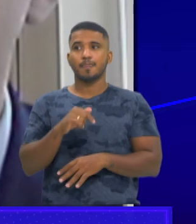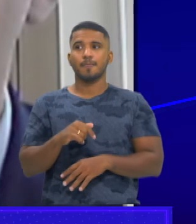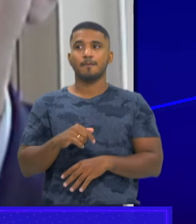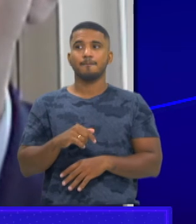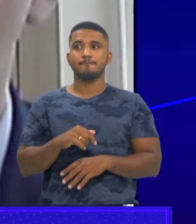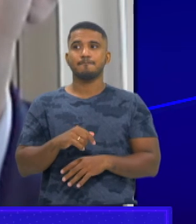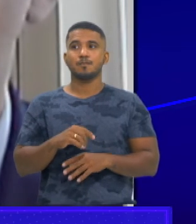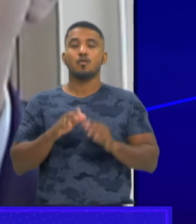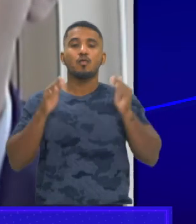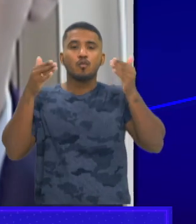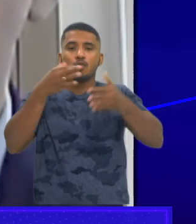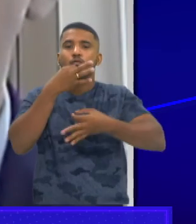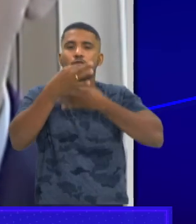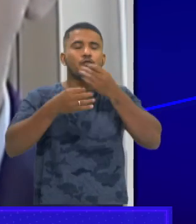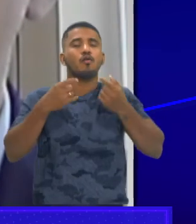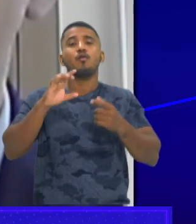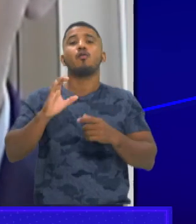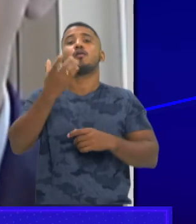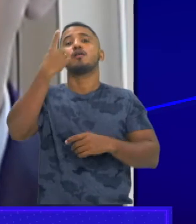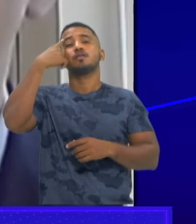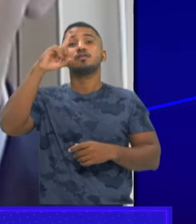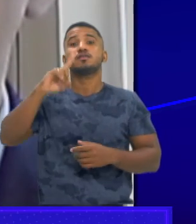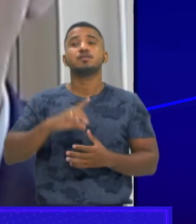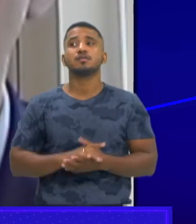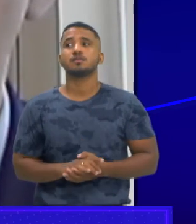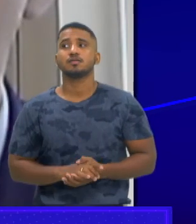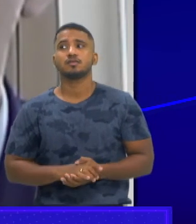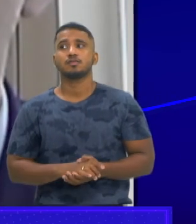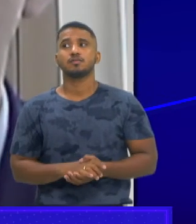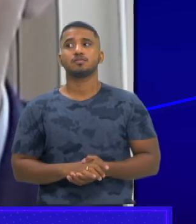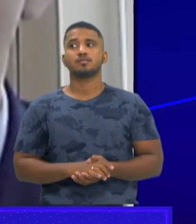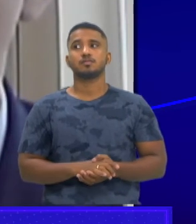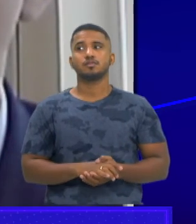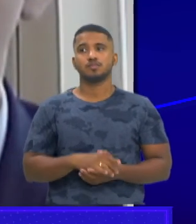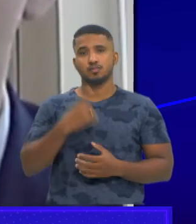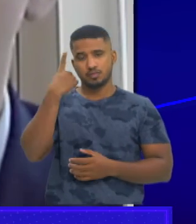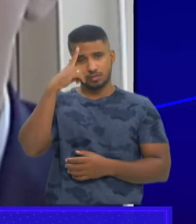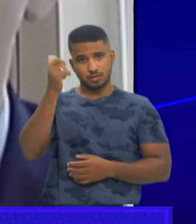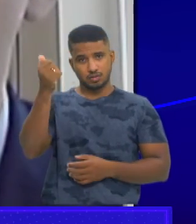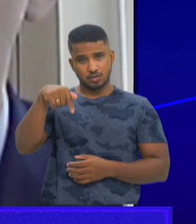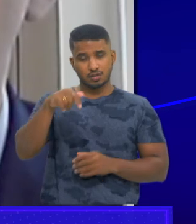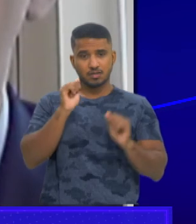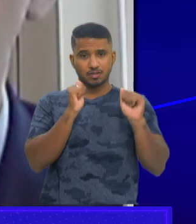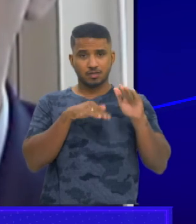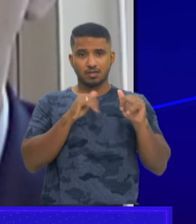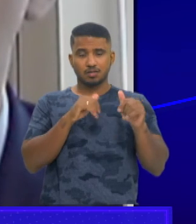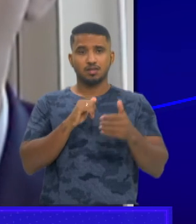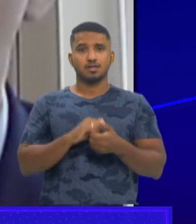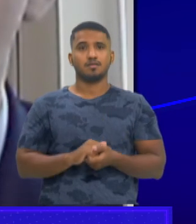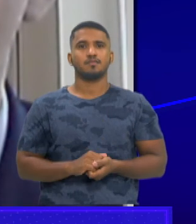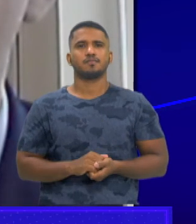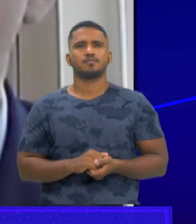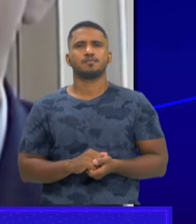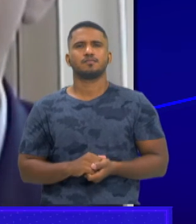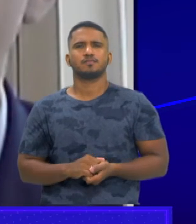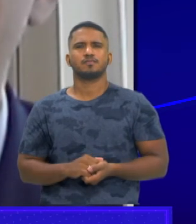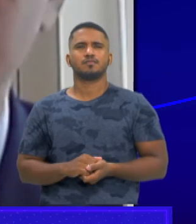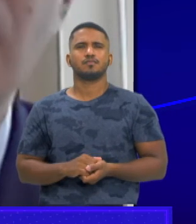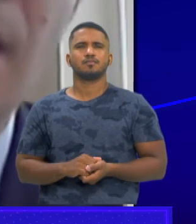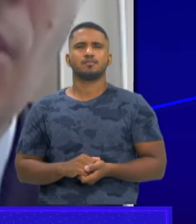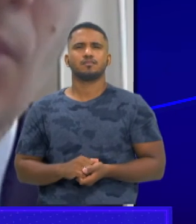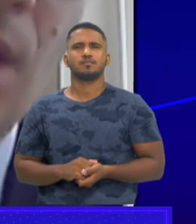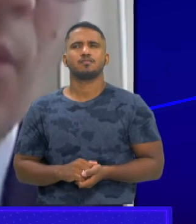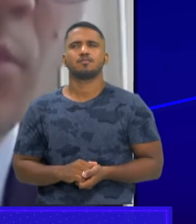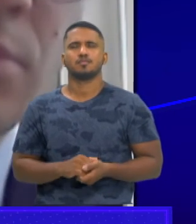dia? Vai Fórum acontecer um acontece fora agora, dia dia 17, né? 17 de setembro, Isso. será de forma